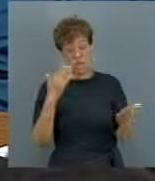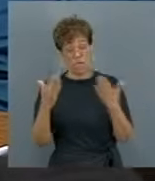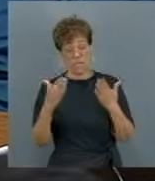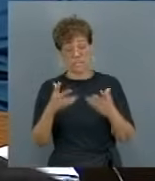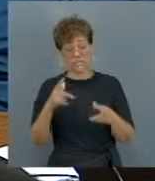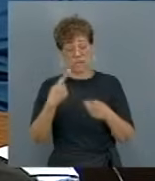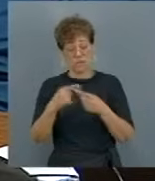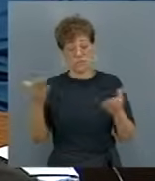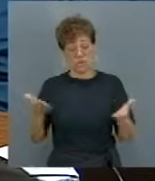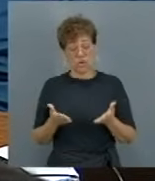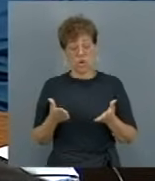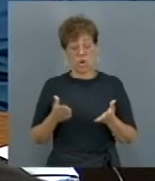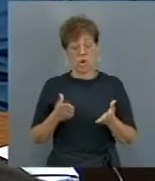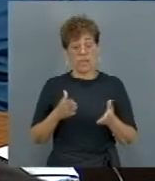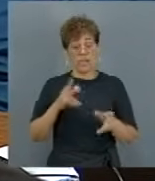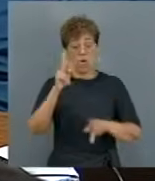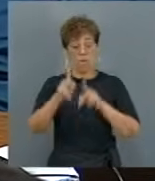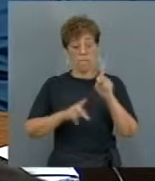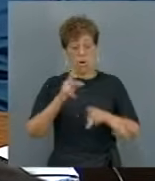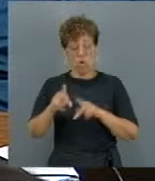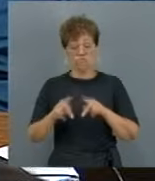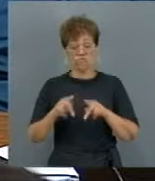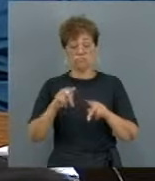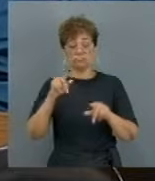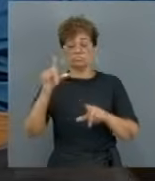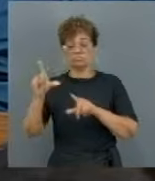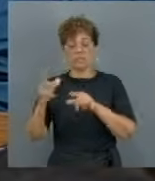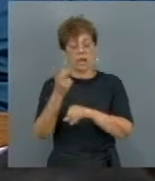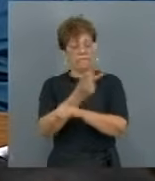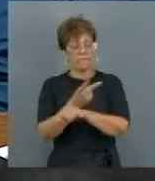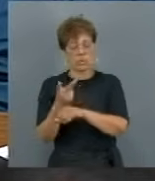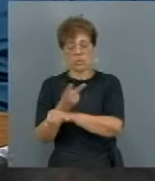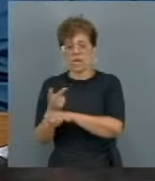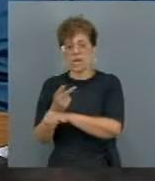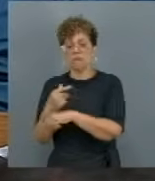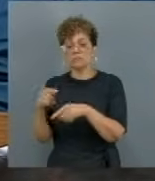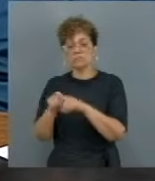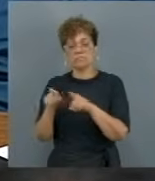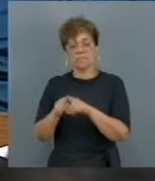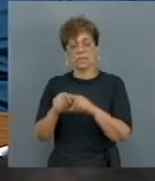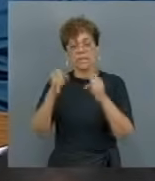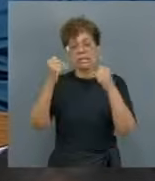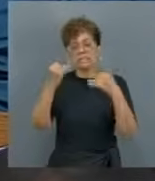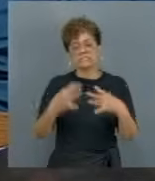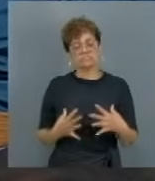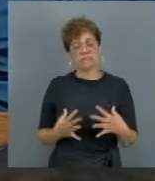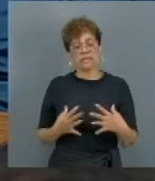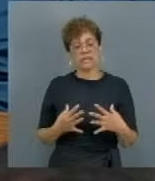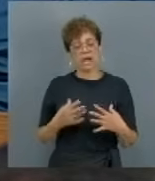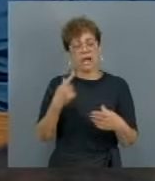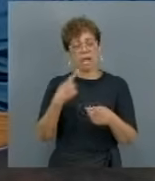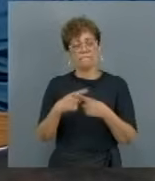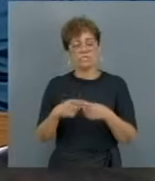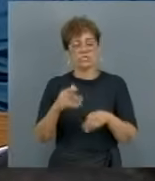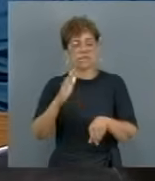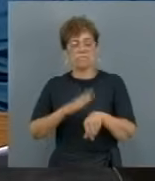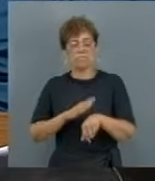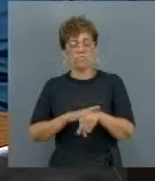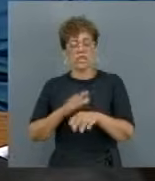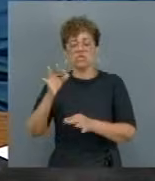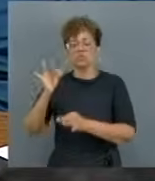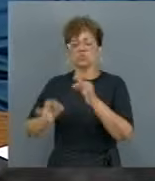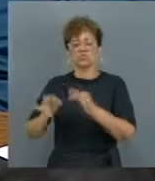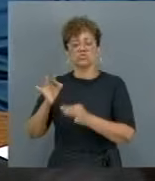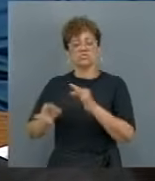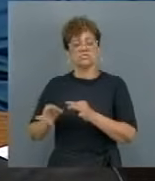povo, para falarem a respeito dessa insatisfação com a maneira como o judiciário tem se